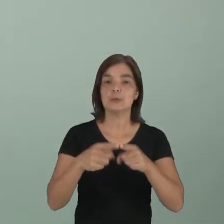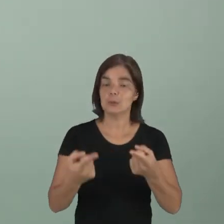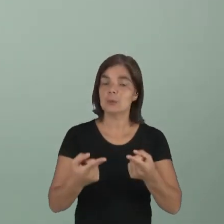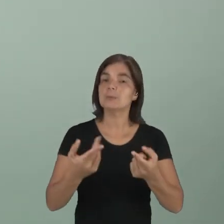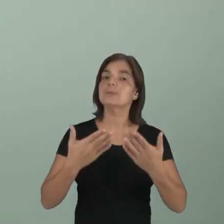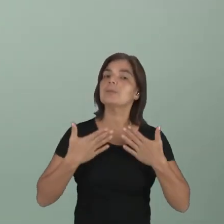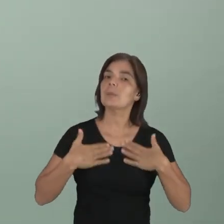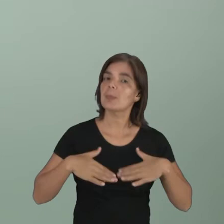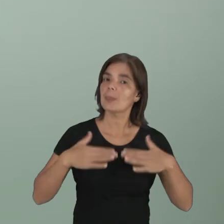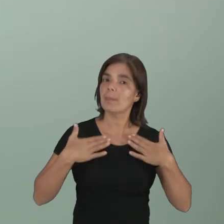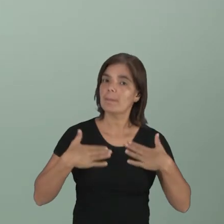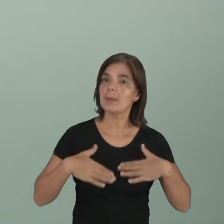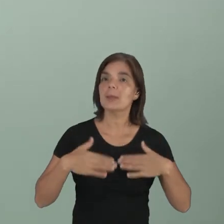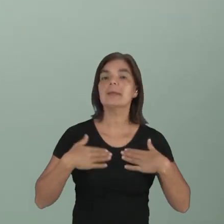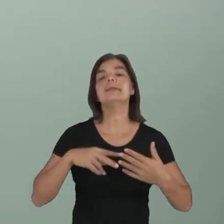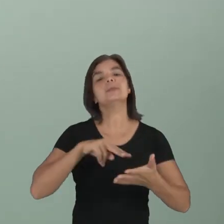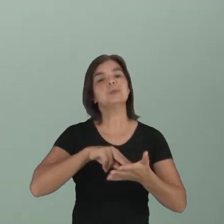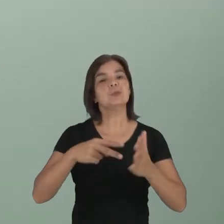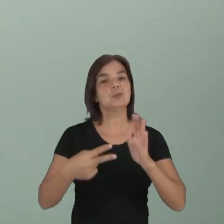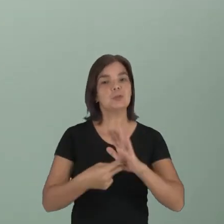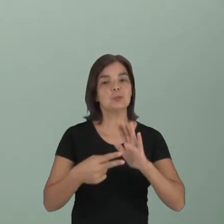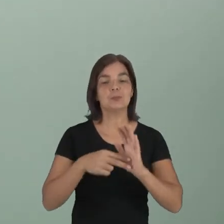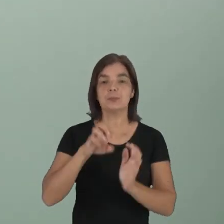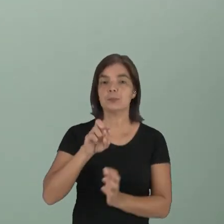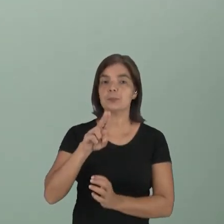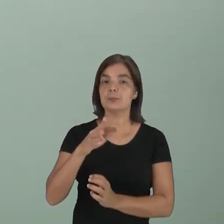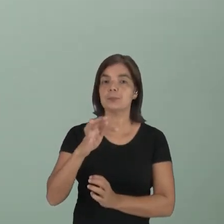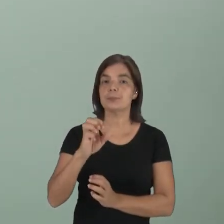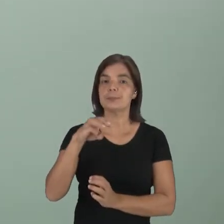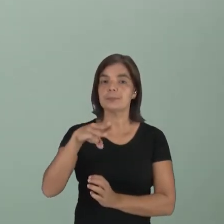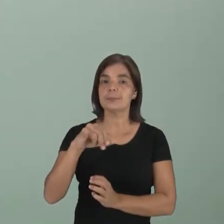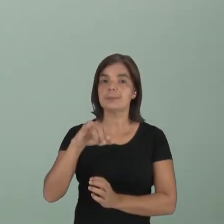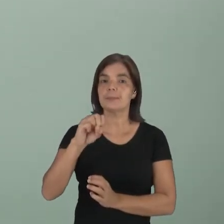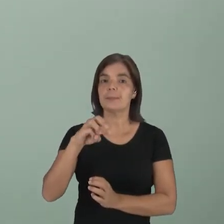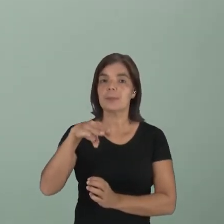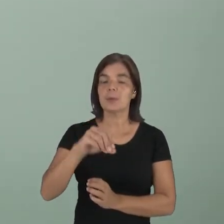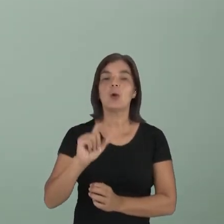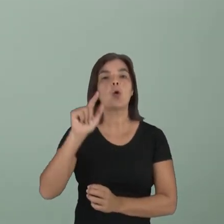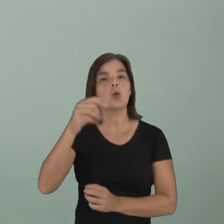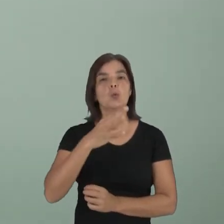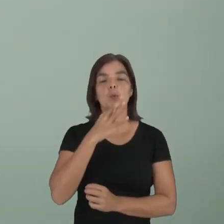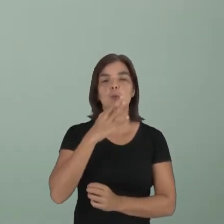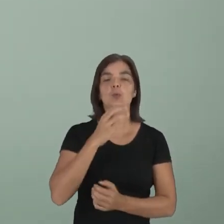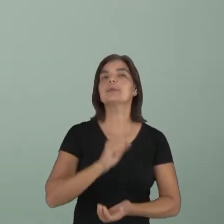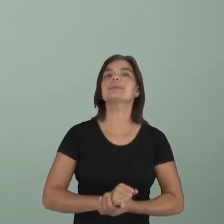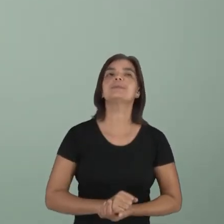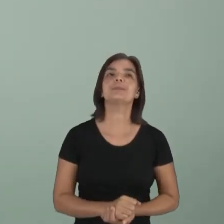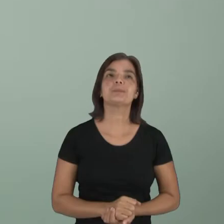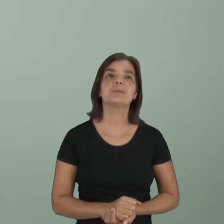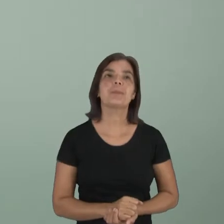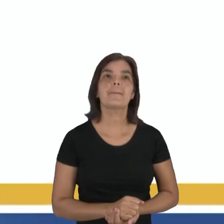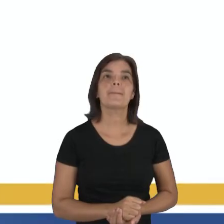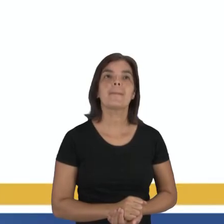uma expressão de maneira mais suave, chamamos de eufemismo. Vamos conhecer mais uma figura de